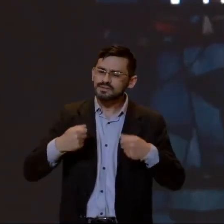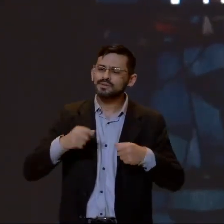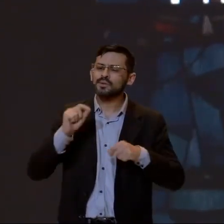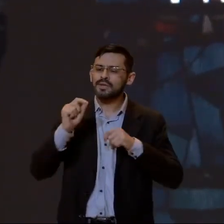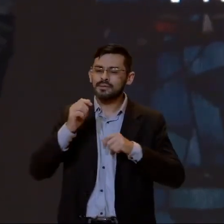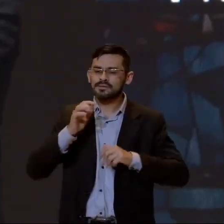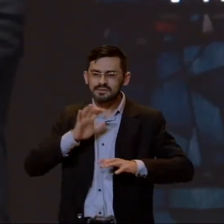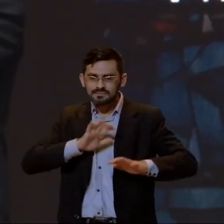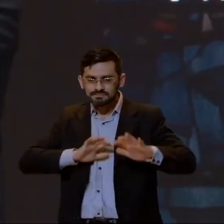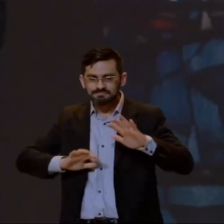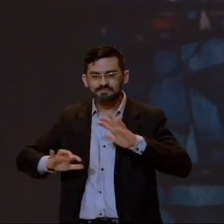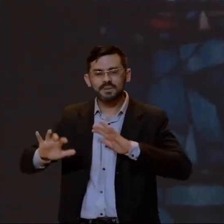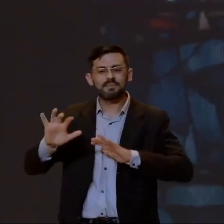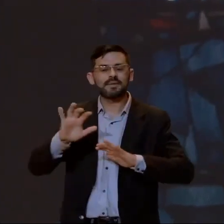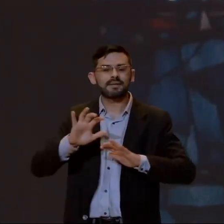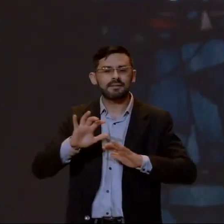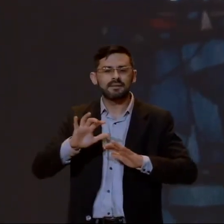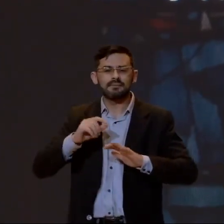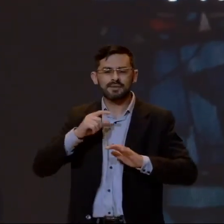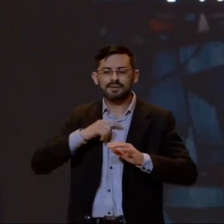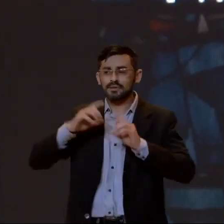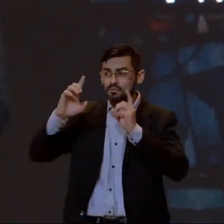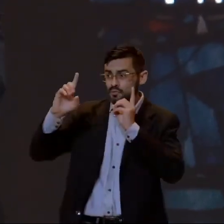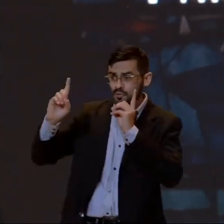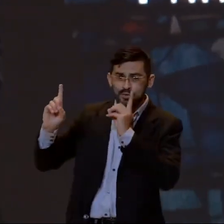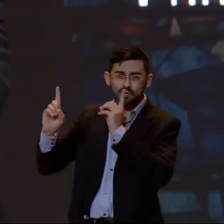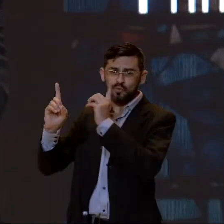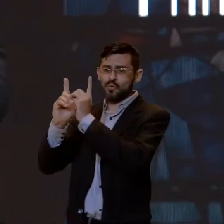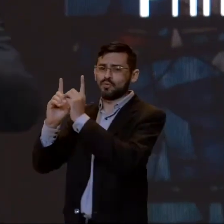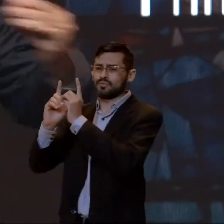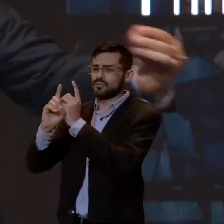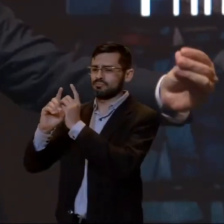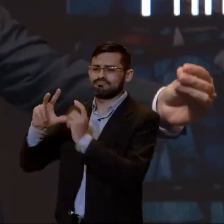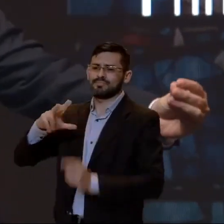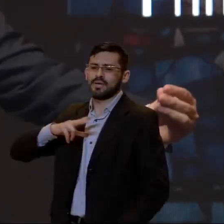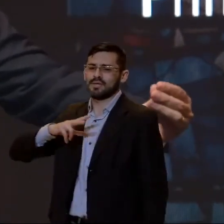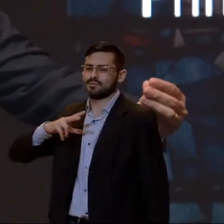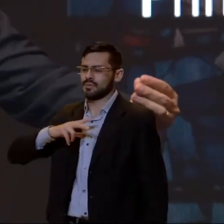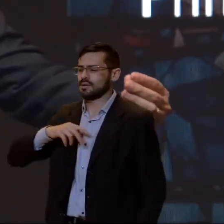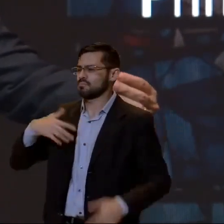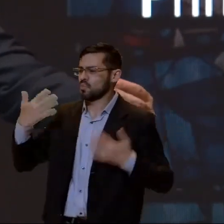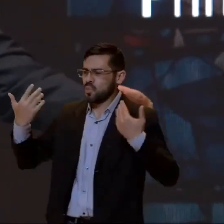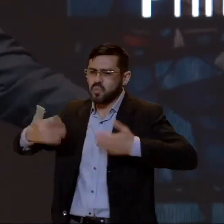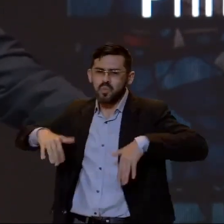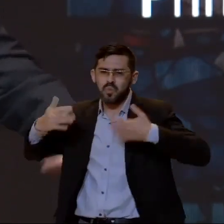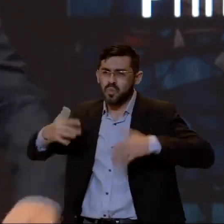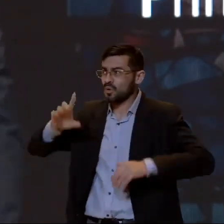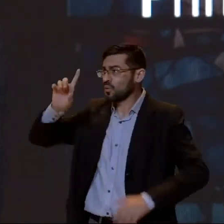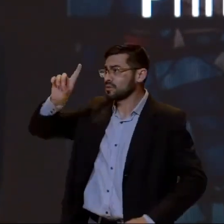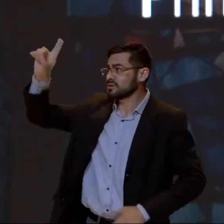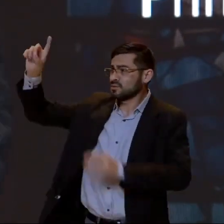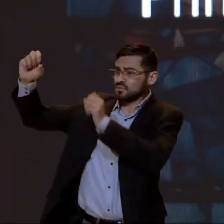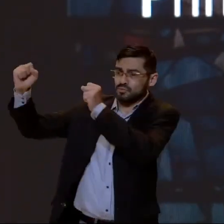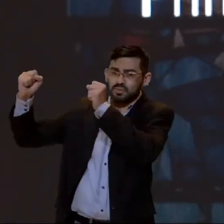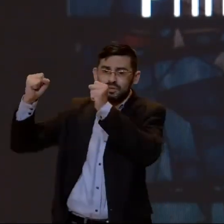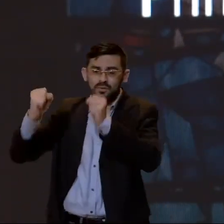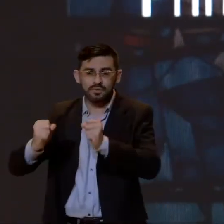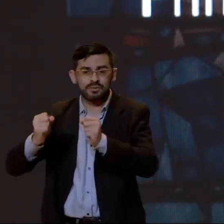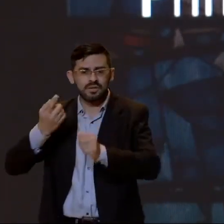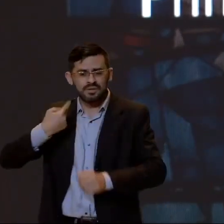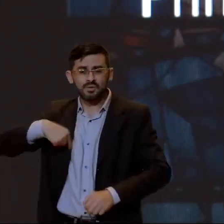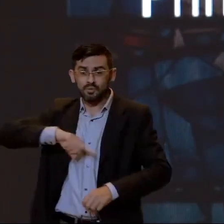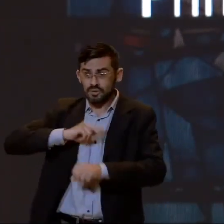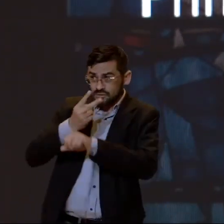se preparar para esse encontro pessoal, extraordinário com Deus Todo-Poderoso. Nós